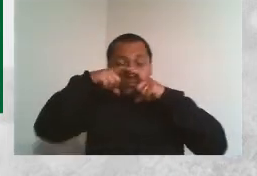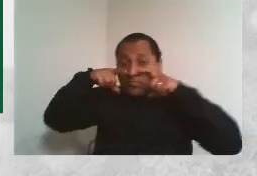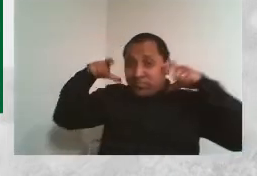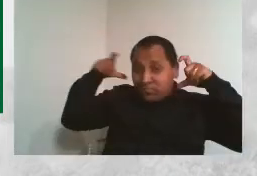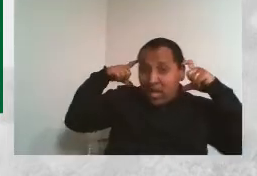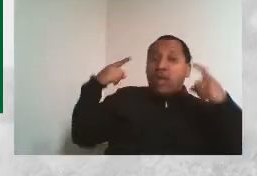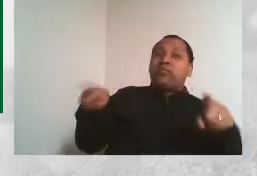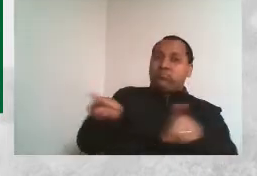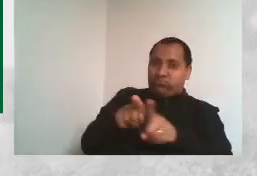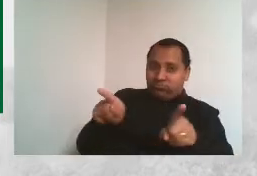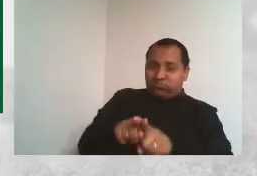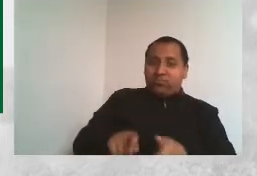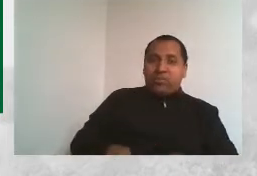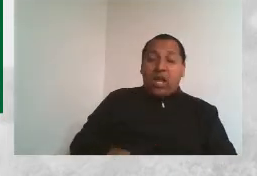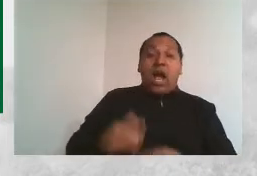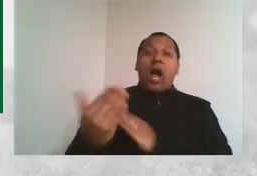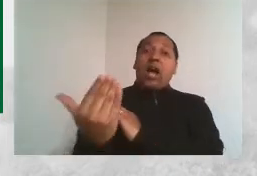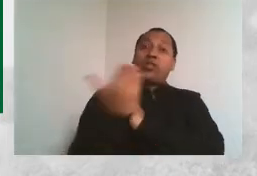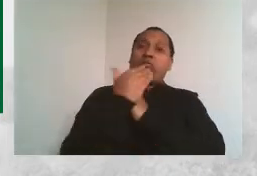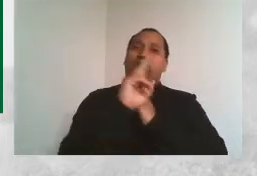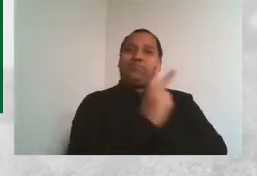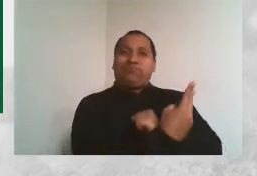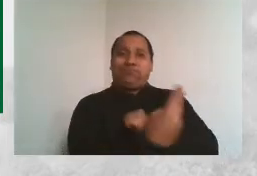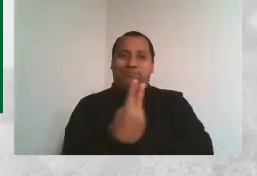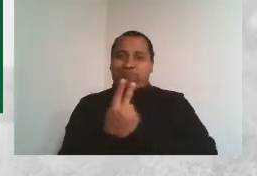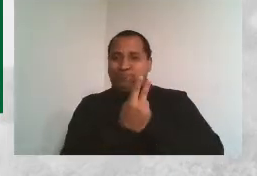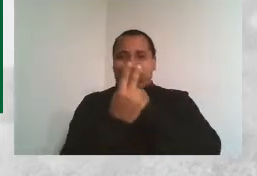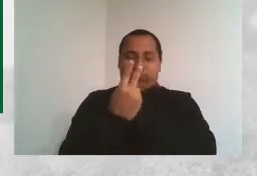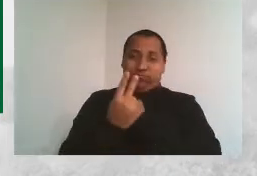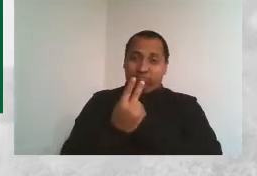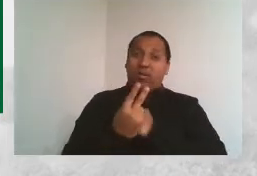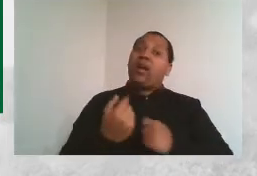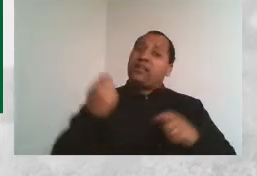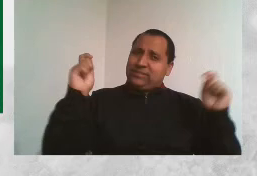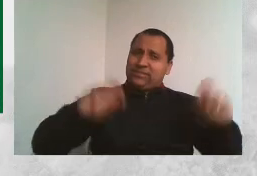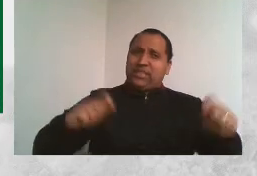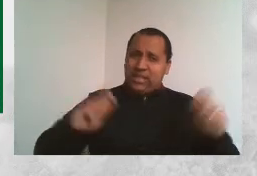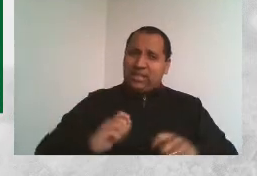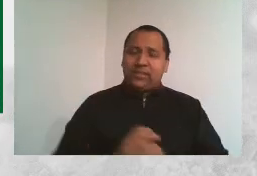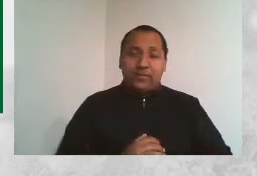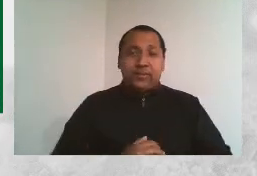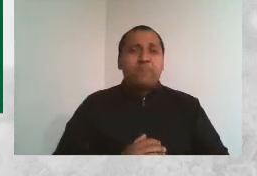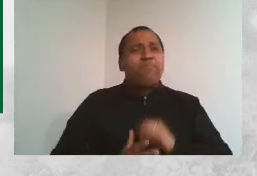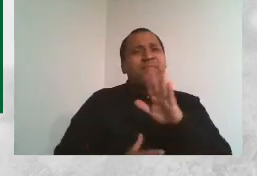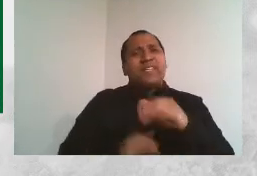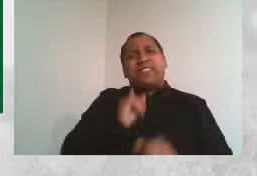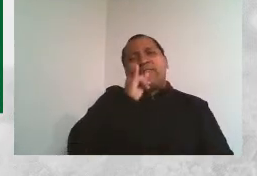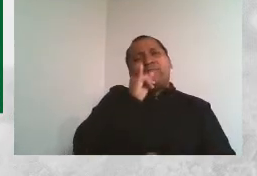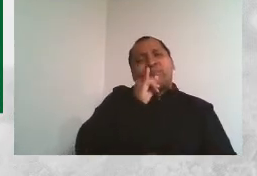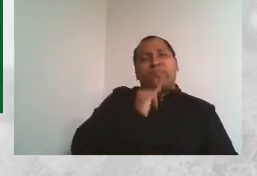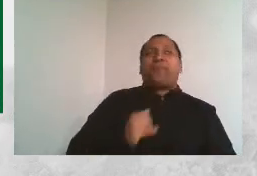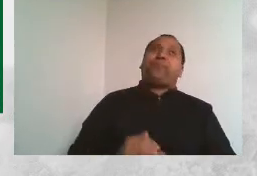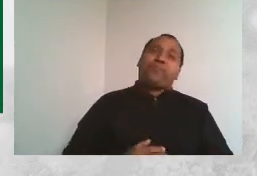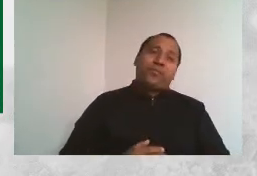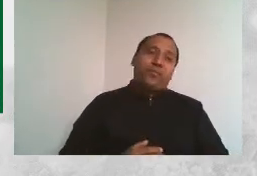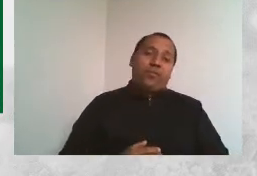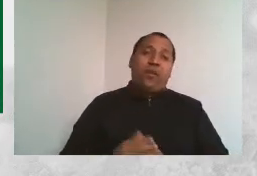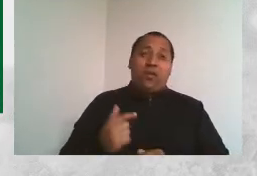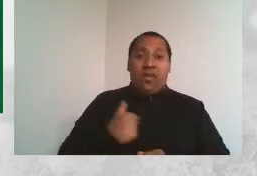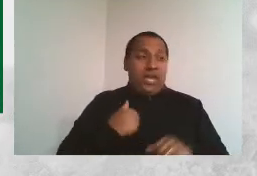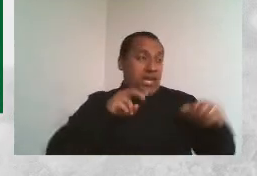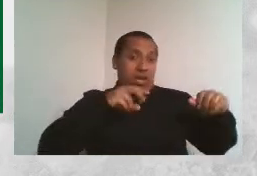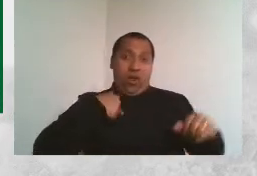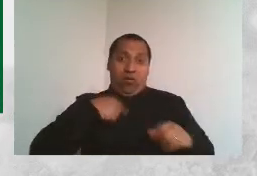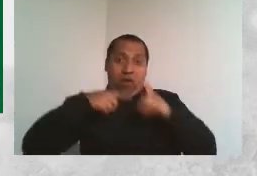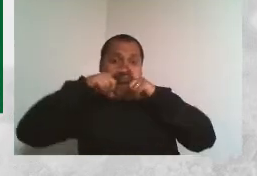a forma de proteção, vai prevenir ainda mais. Então, se eu estiver de máscara e a pessoa ao meu lado não